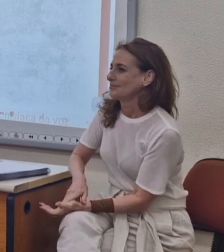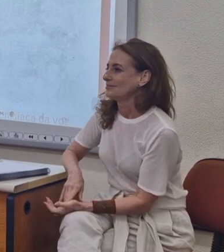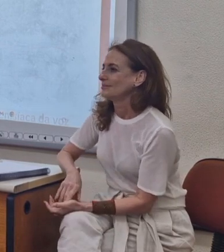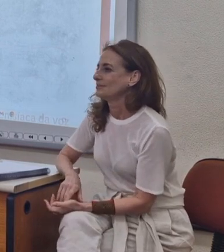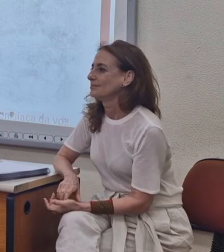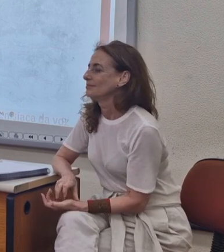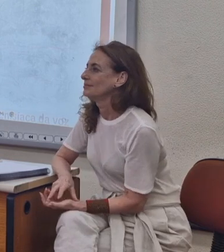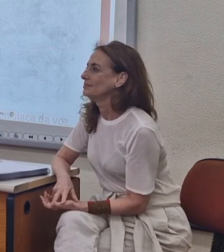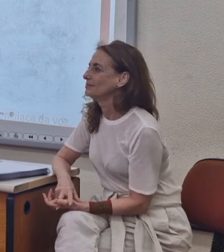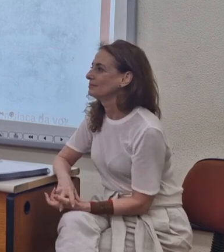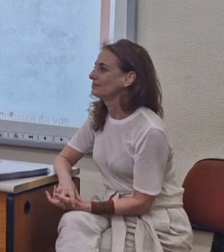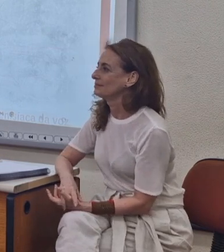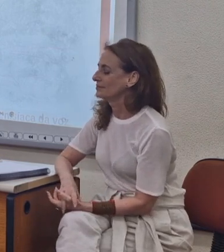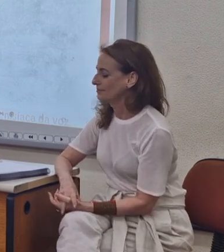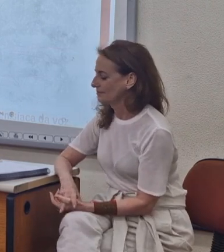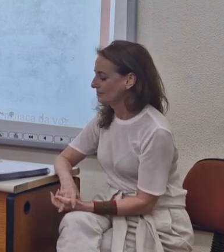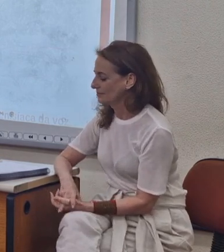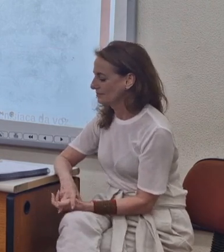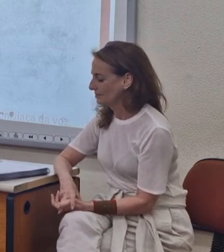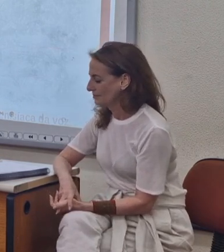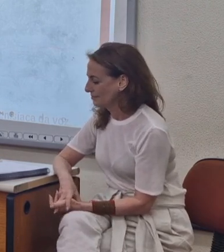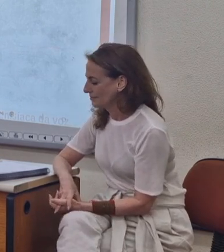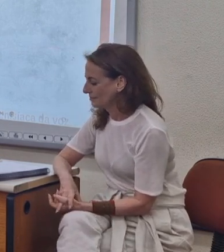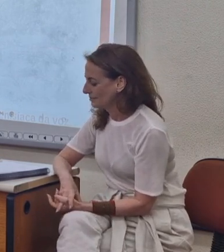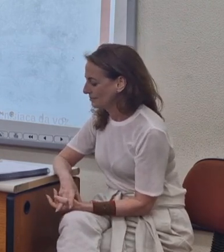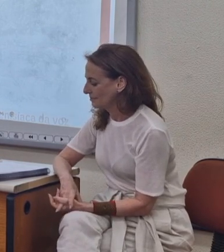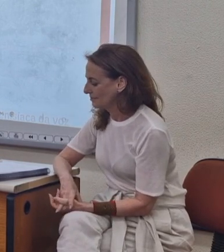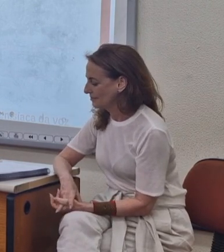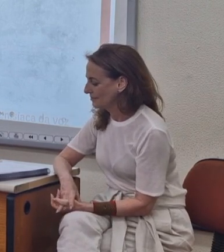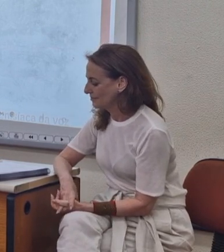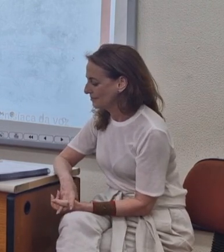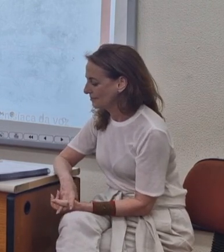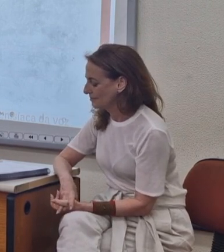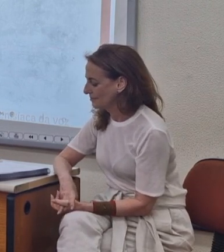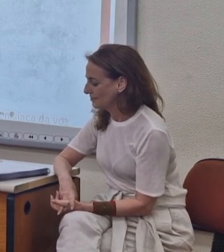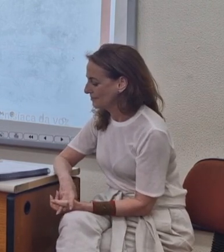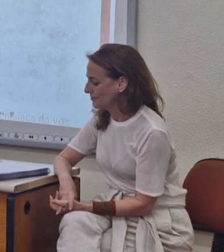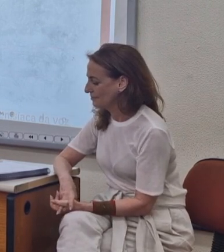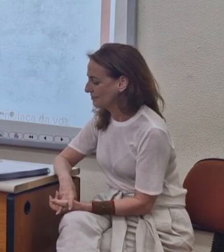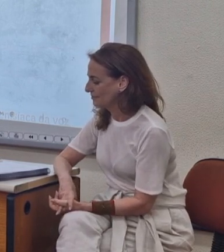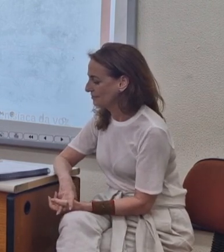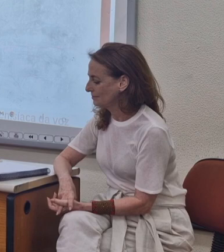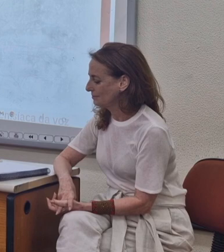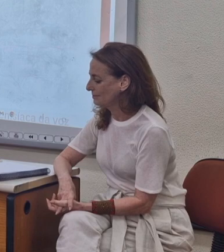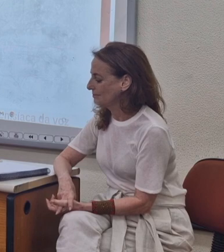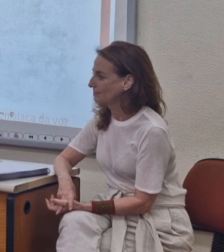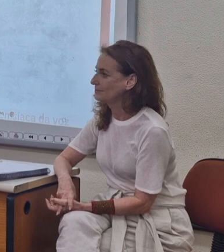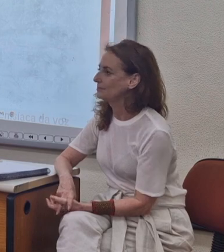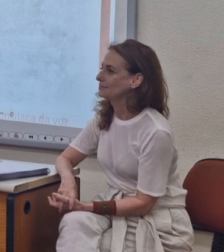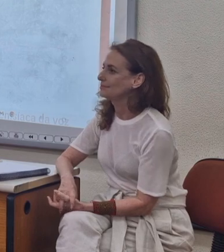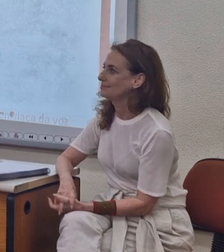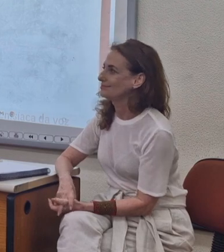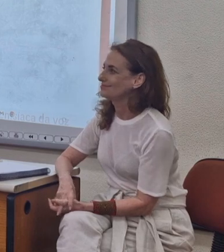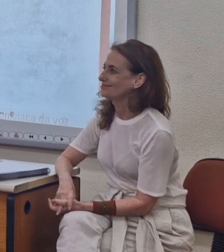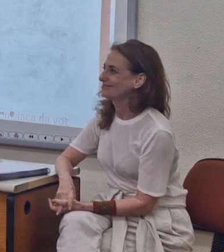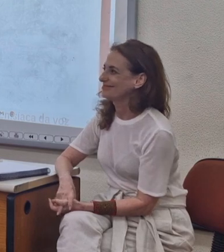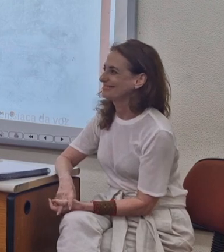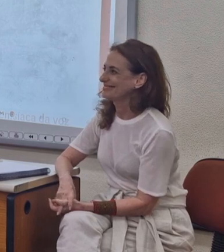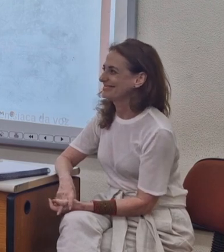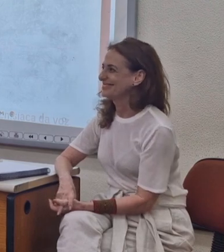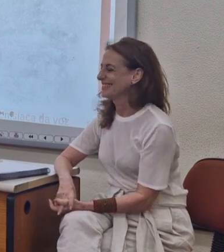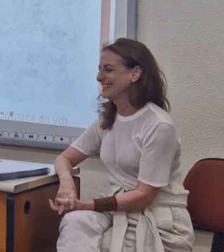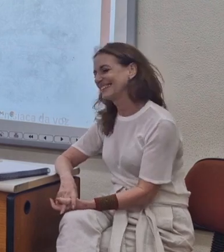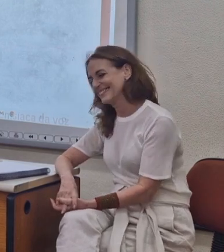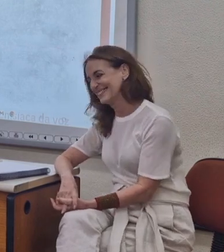encontro, denominado Corpos Ímpares, Percursos e Processos de Criações Artísticas Pedagógicas da Pulsar Ciência de Dança. Obrigada,